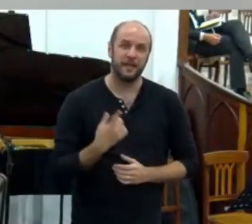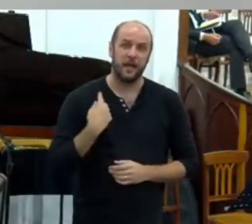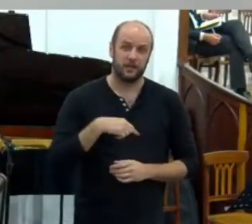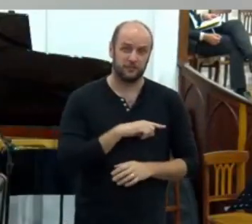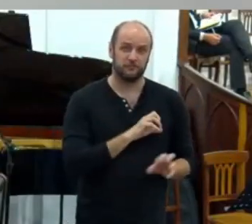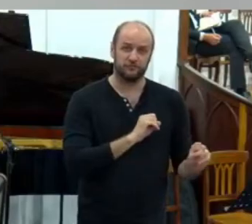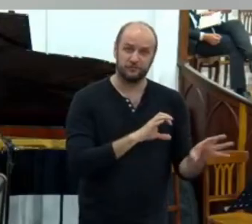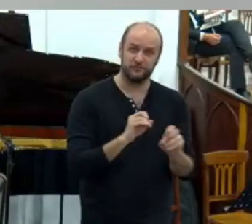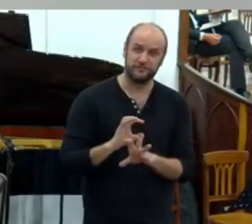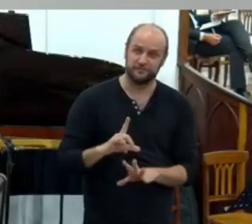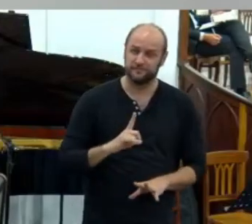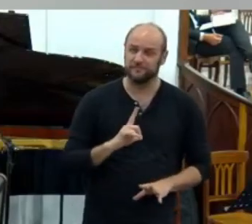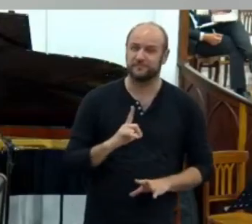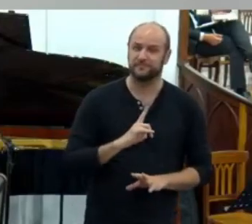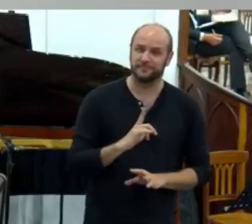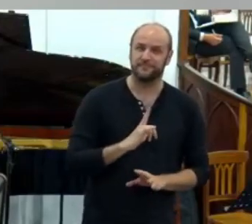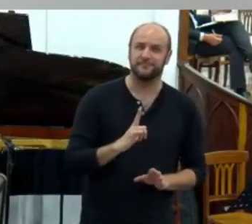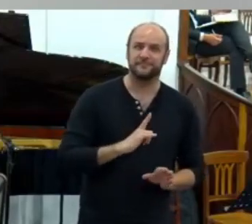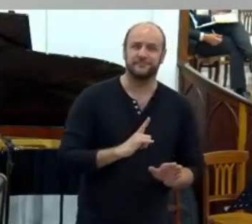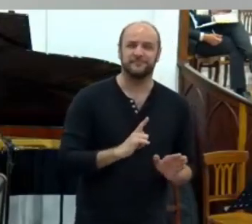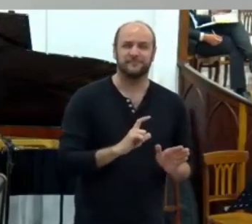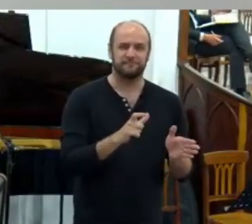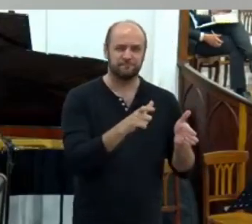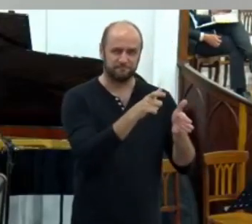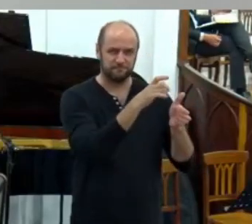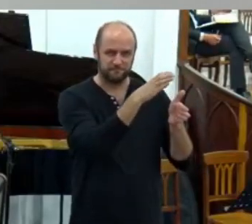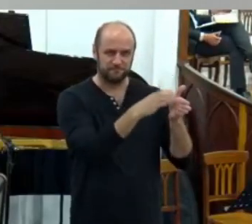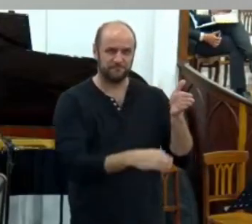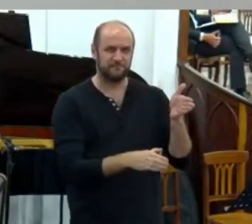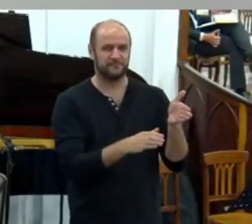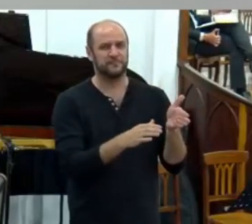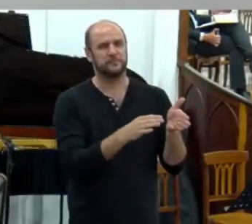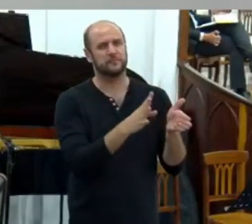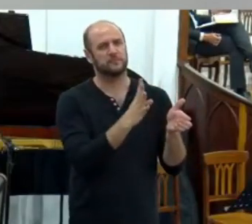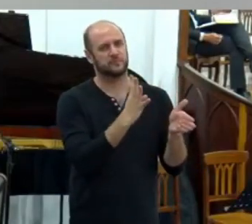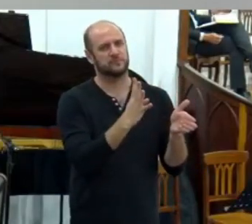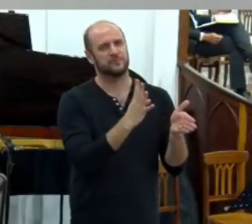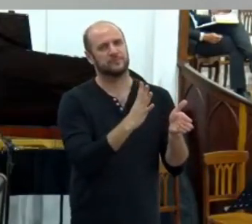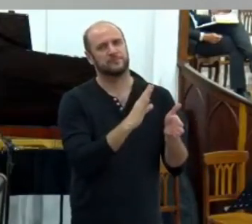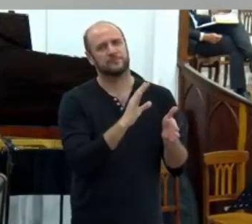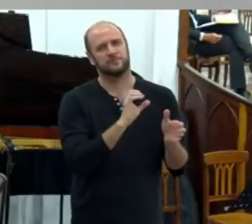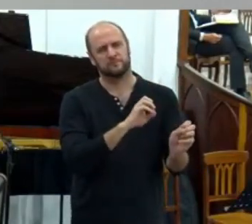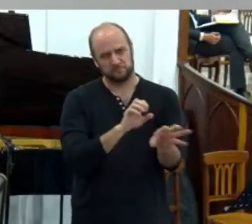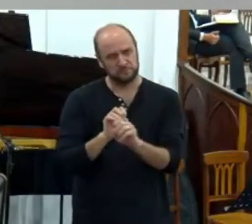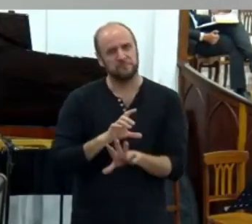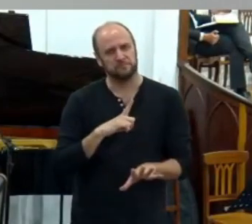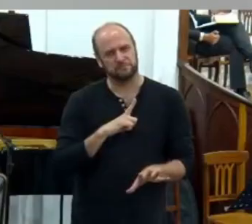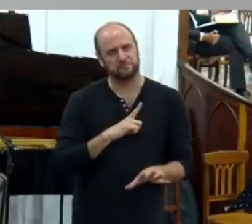alguns ensinamentos neste pequeno trecho do capítulo 4 aos Hebreus.